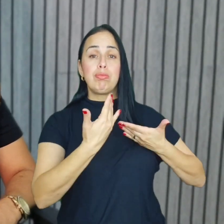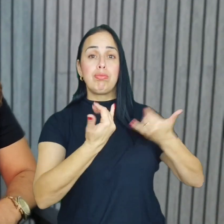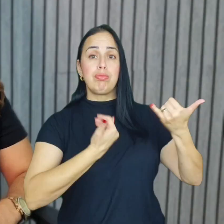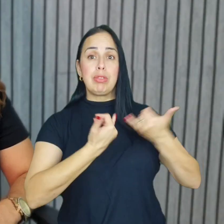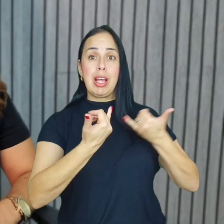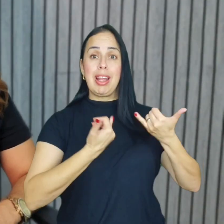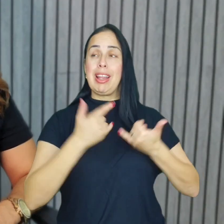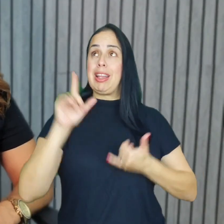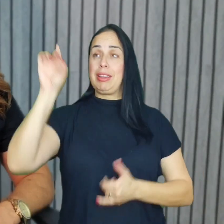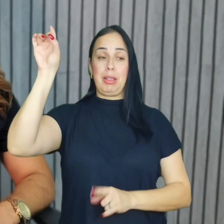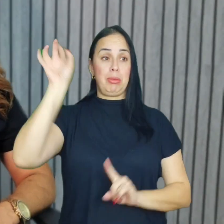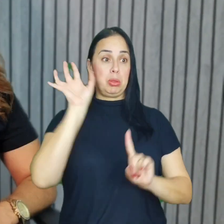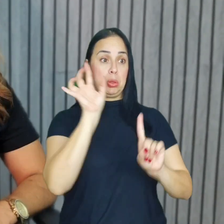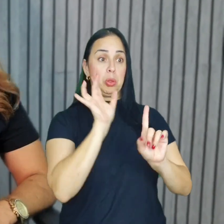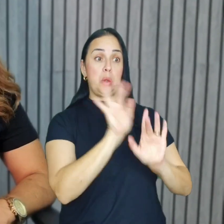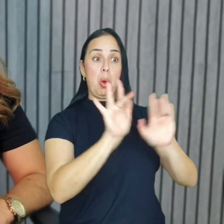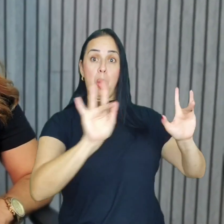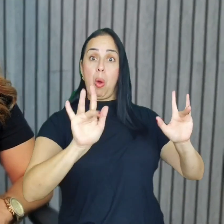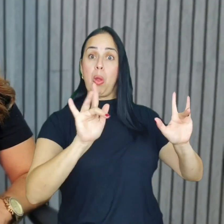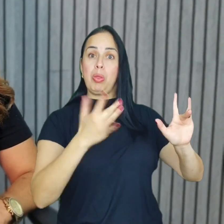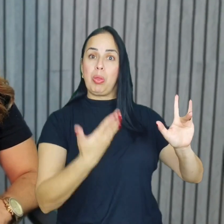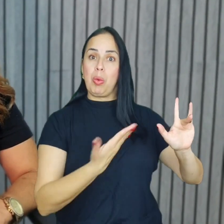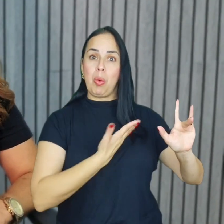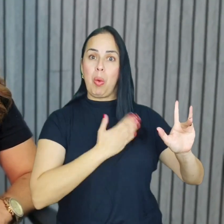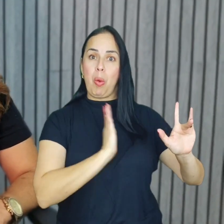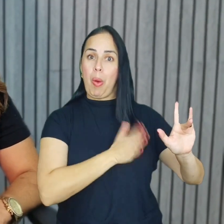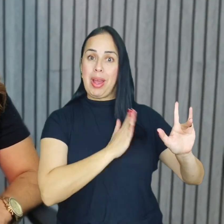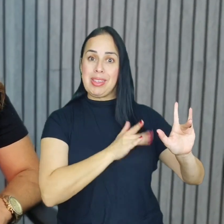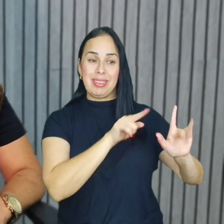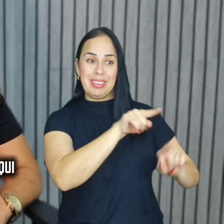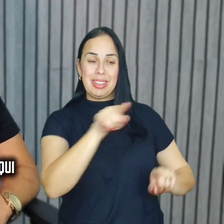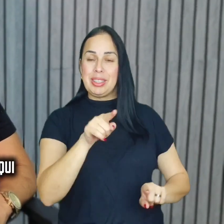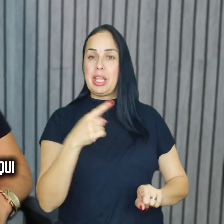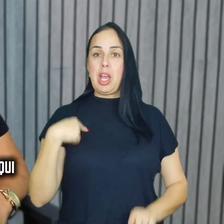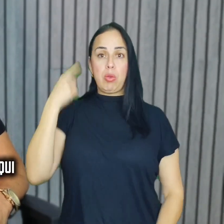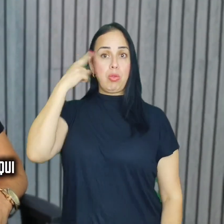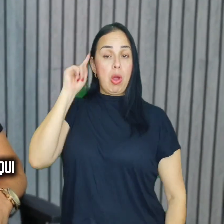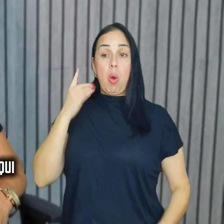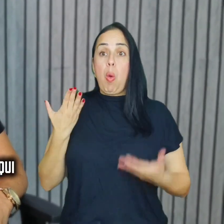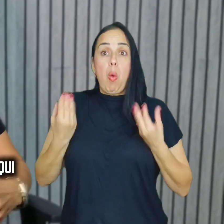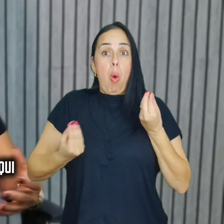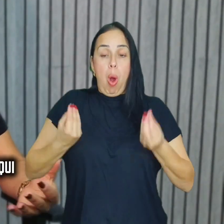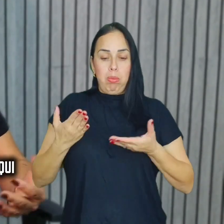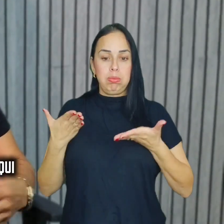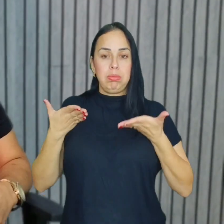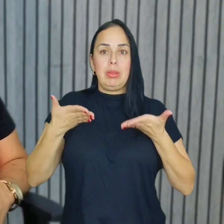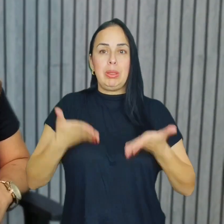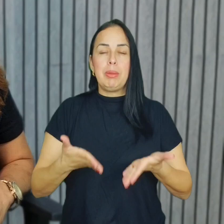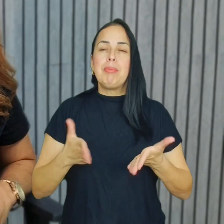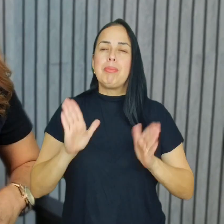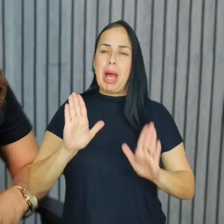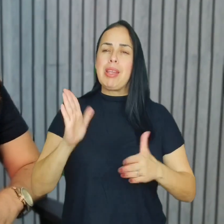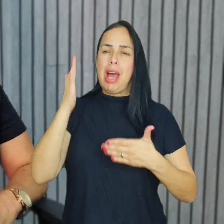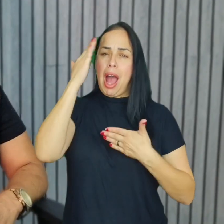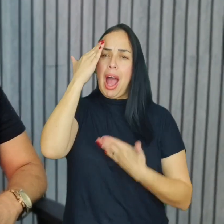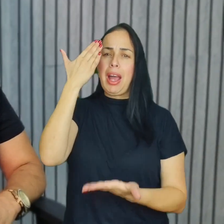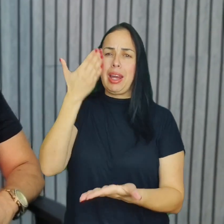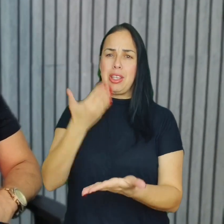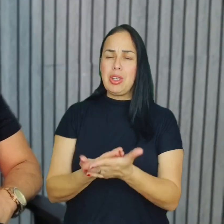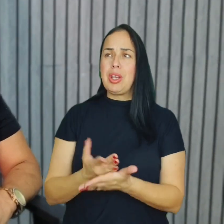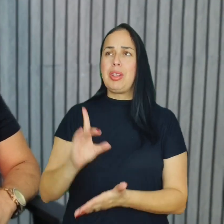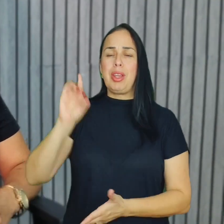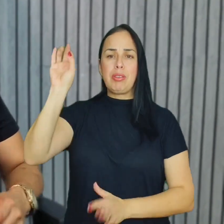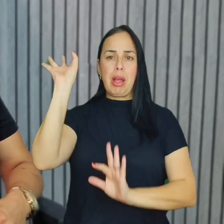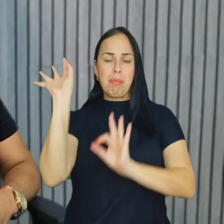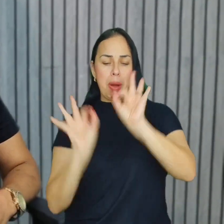de amigos que foi Deus que colocou, porque nem eu sei como que eu cheguei aqui. Eu acredito muito